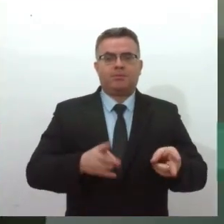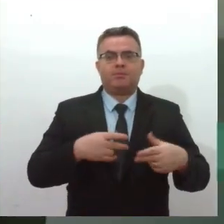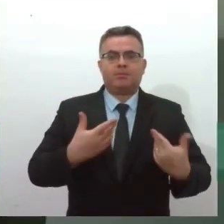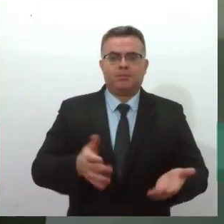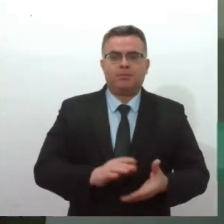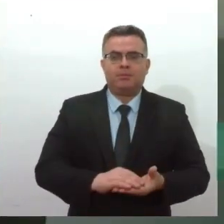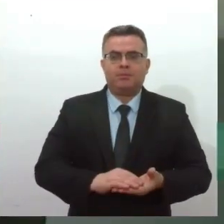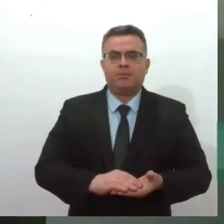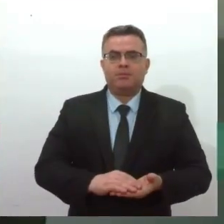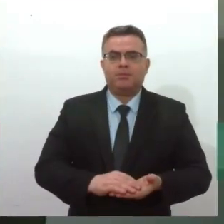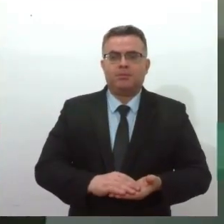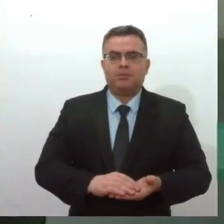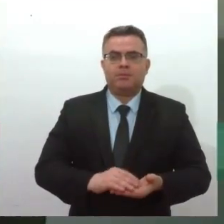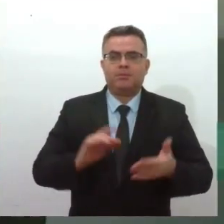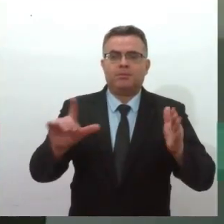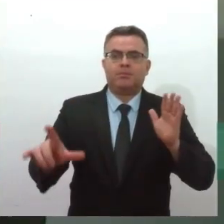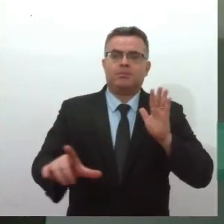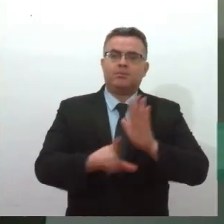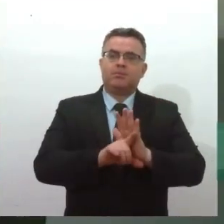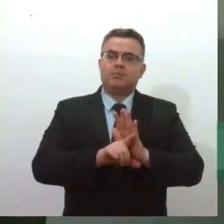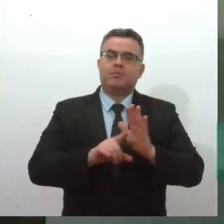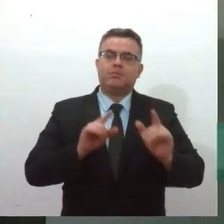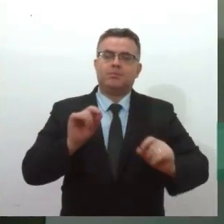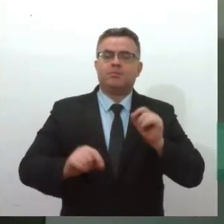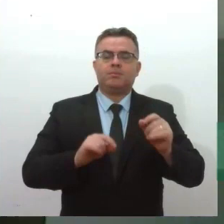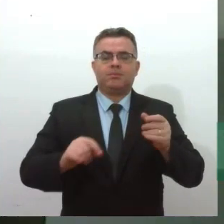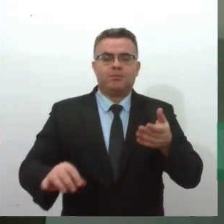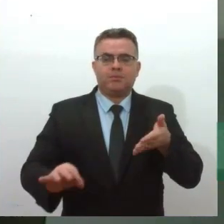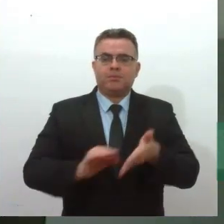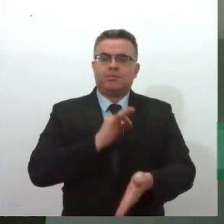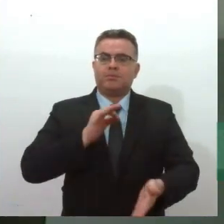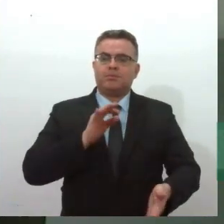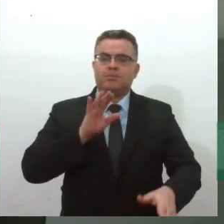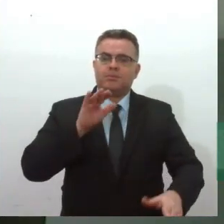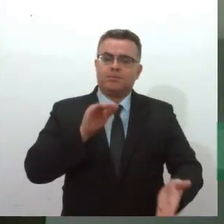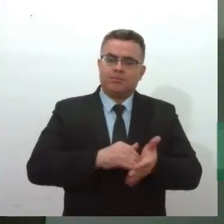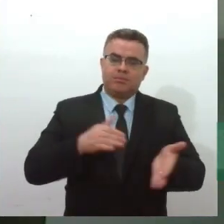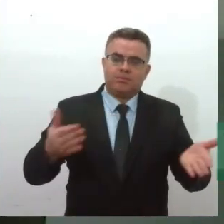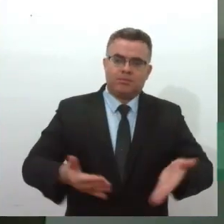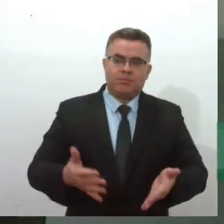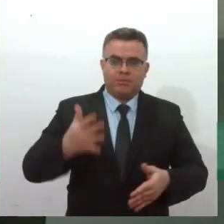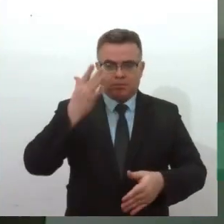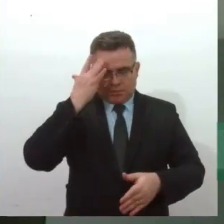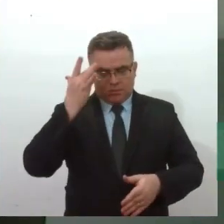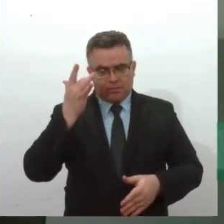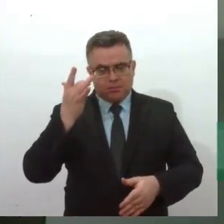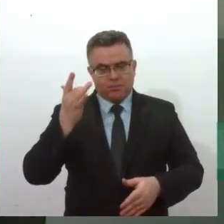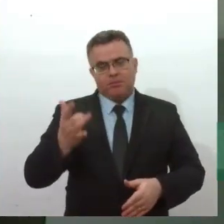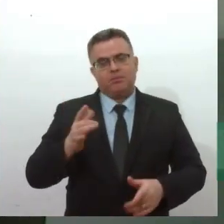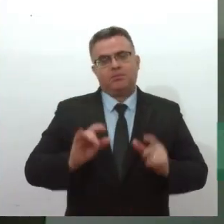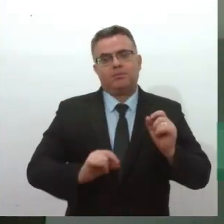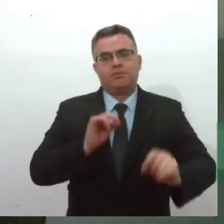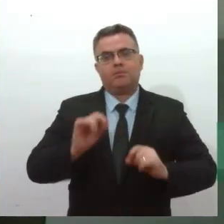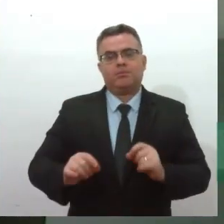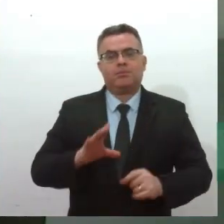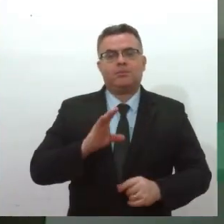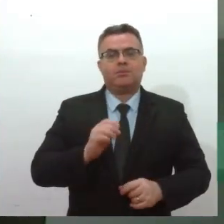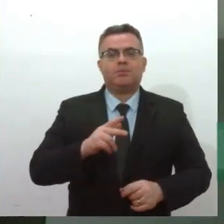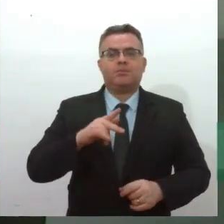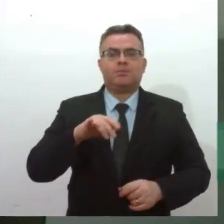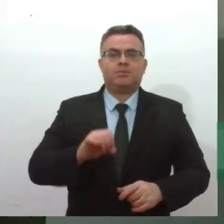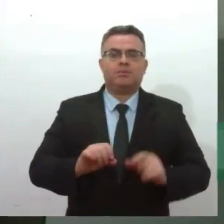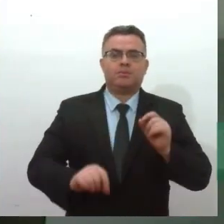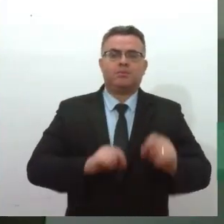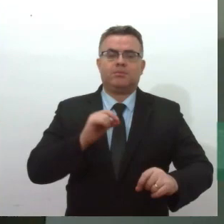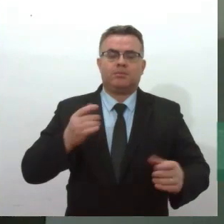relação a essa lei né a previsão de sanção é até amanhã eh qual a expectativa Cassiano se essa lei for